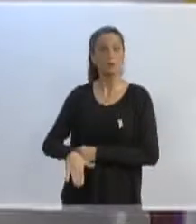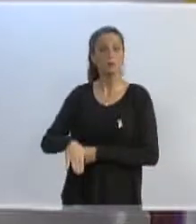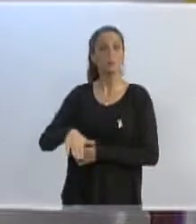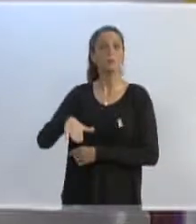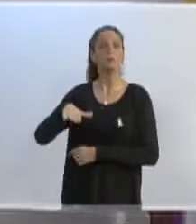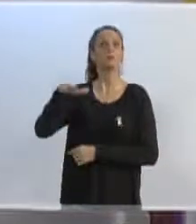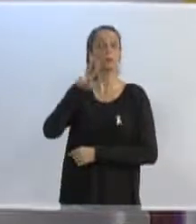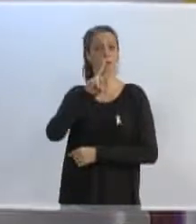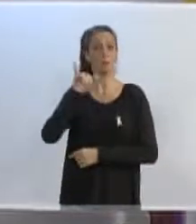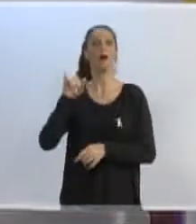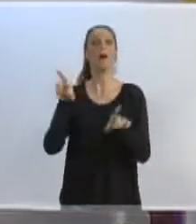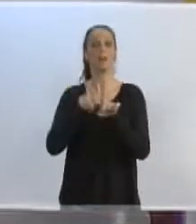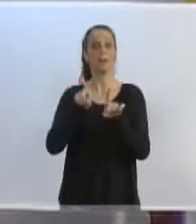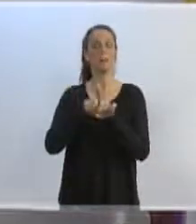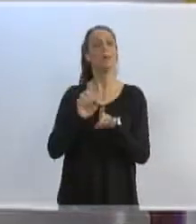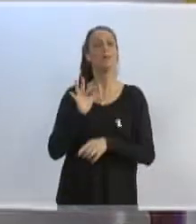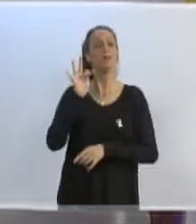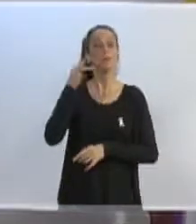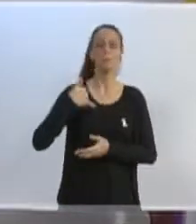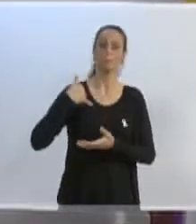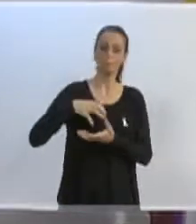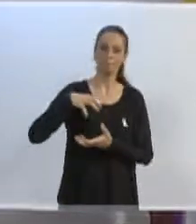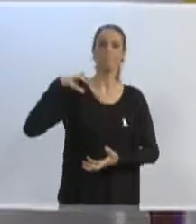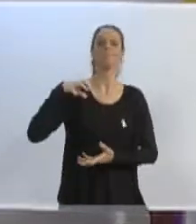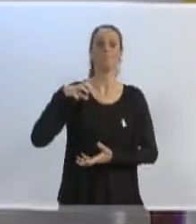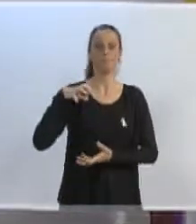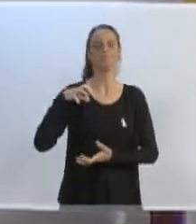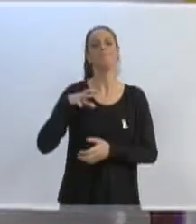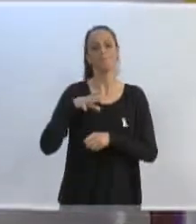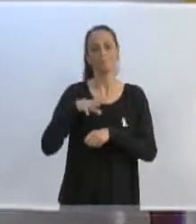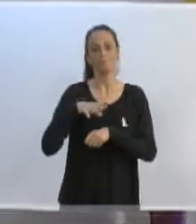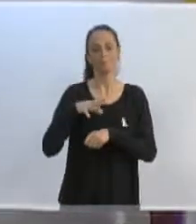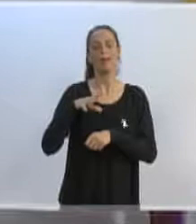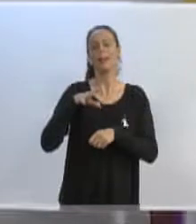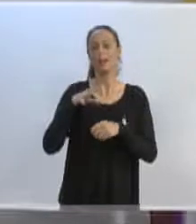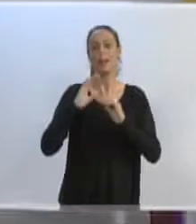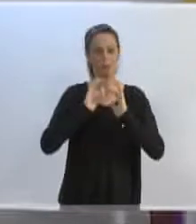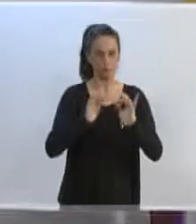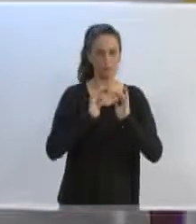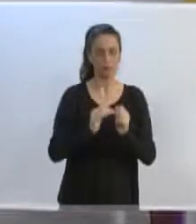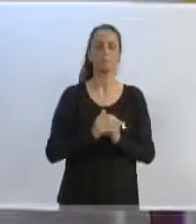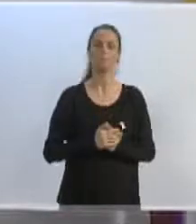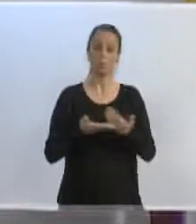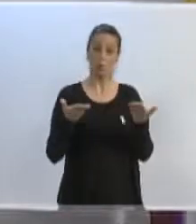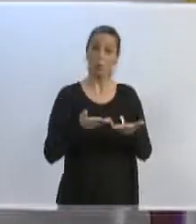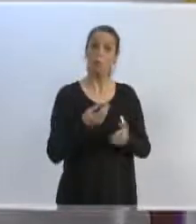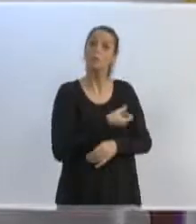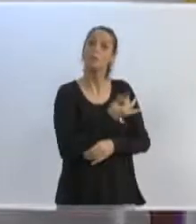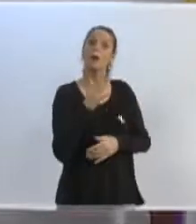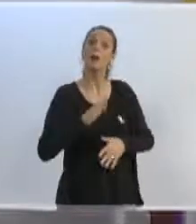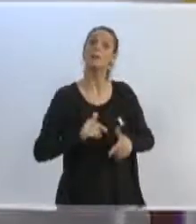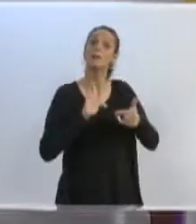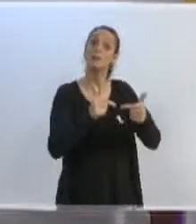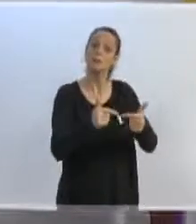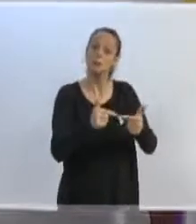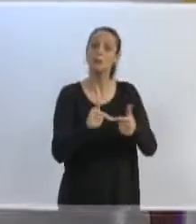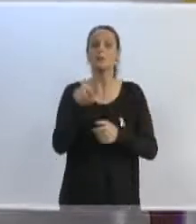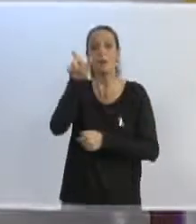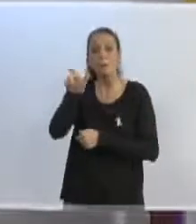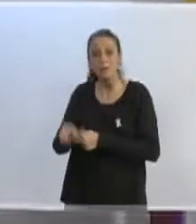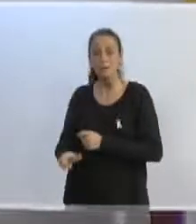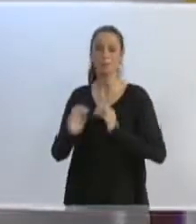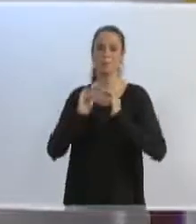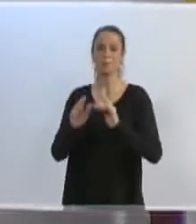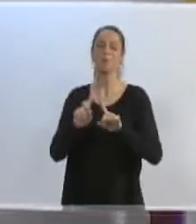serão adultos autistas. Muito se está fazendo para a criança autista, mas ainda a gente não